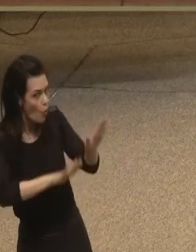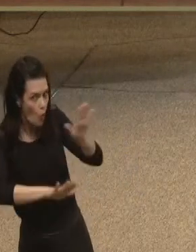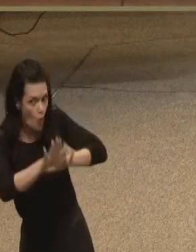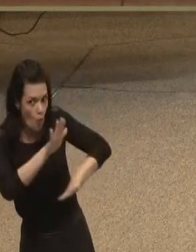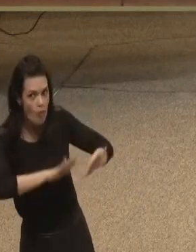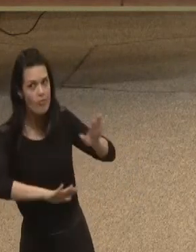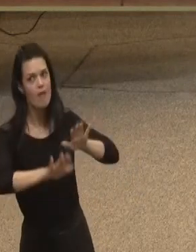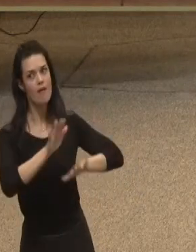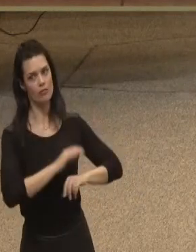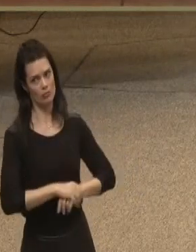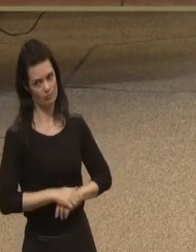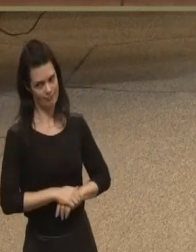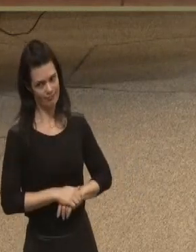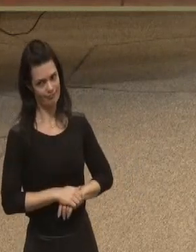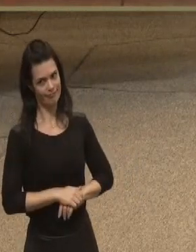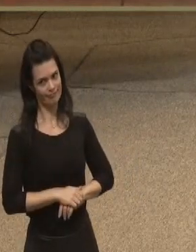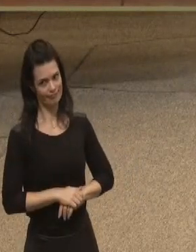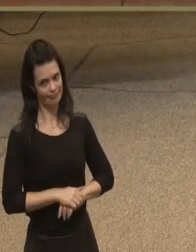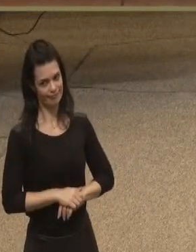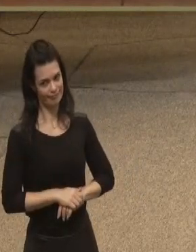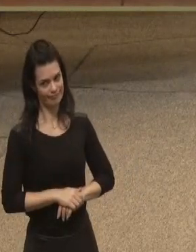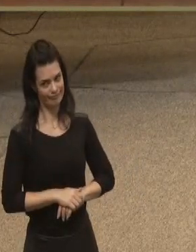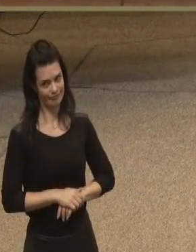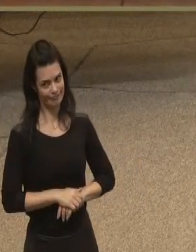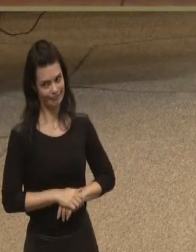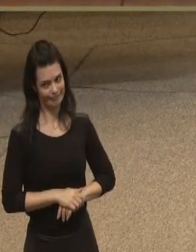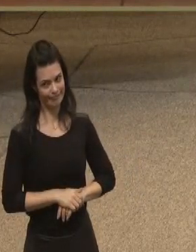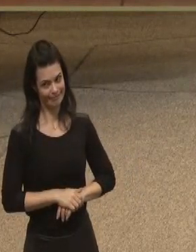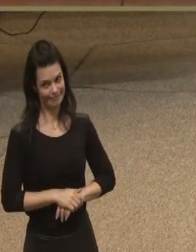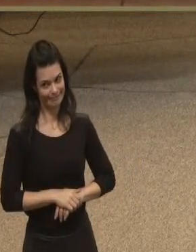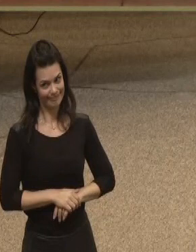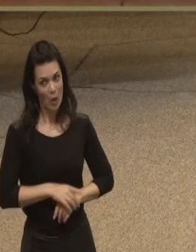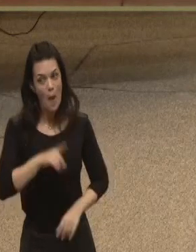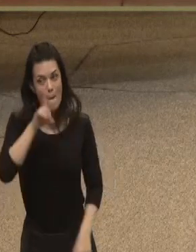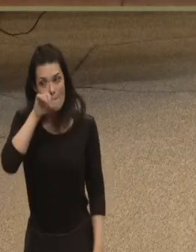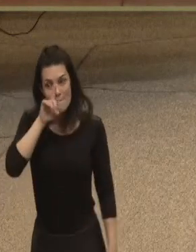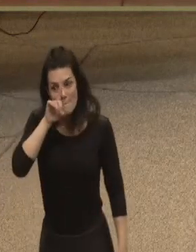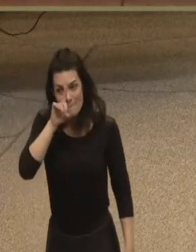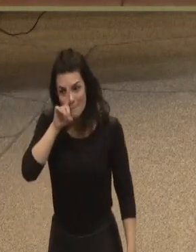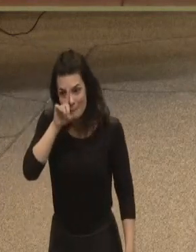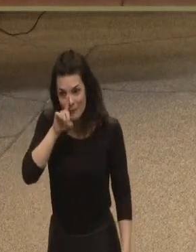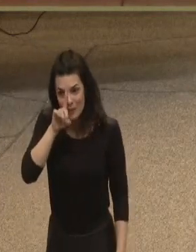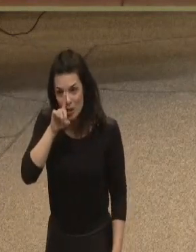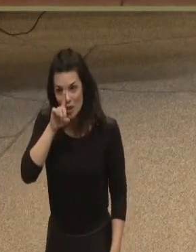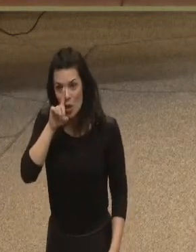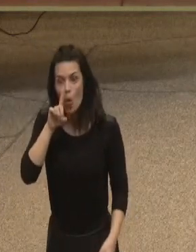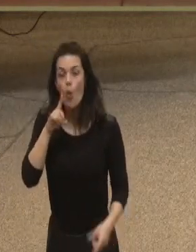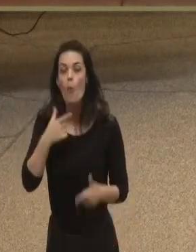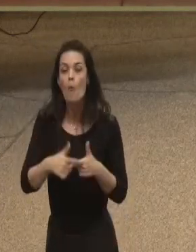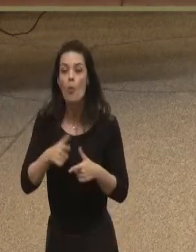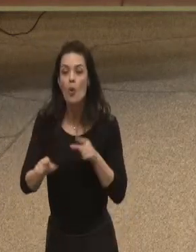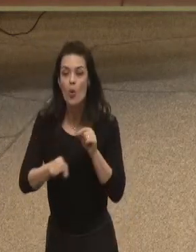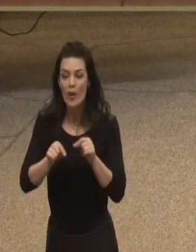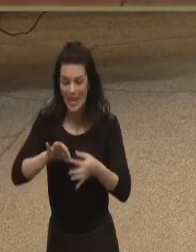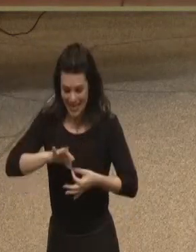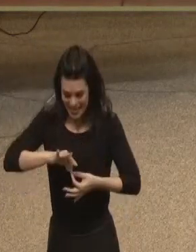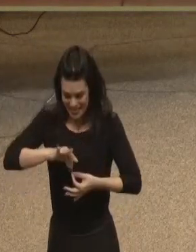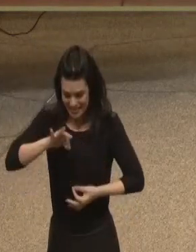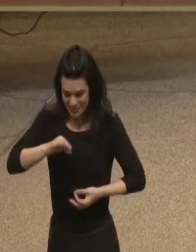O perigo, meus irmãos, é sermos espiritualmente surdos. Percebam, meus